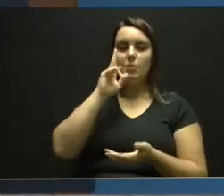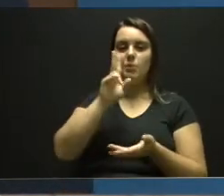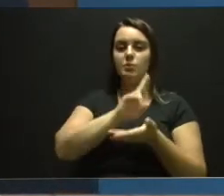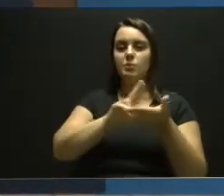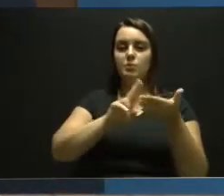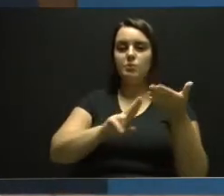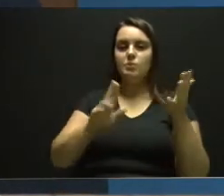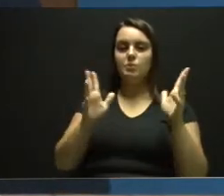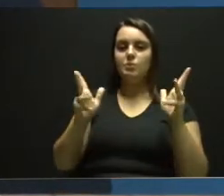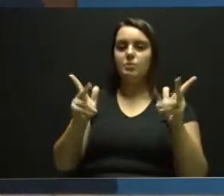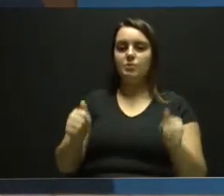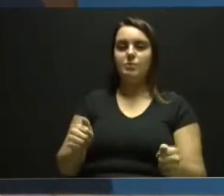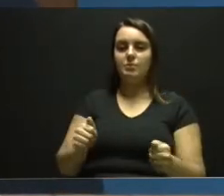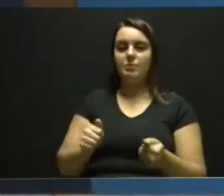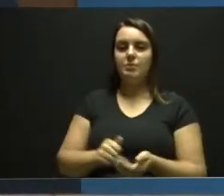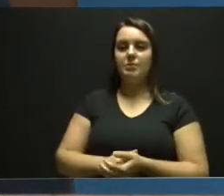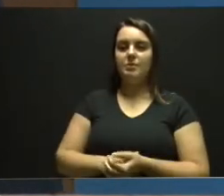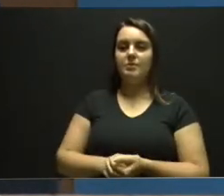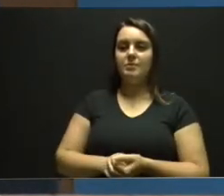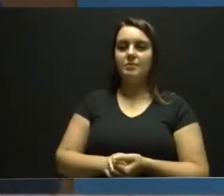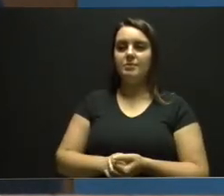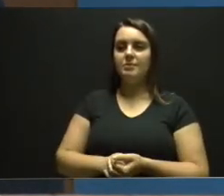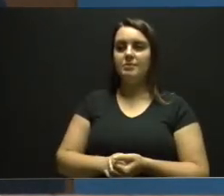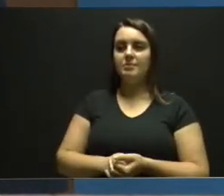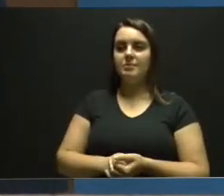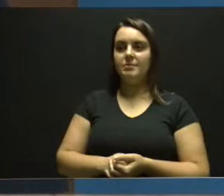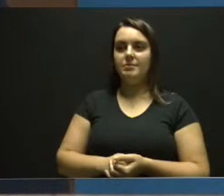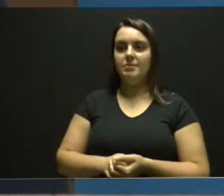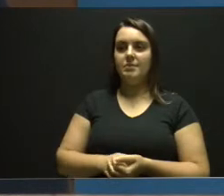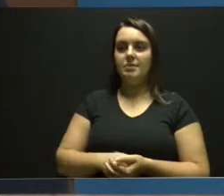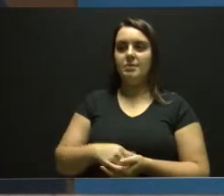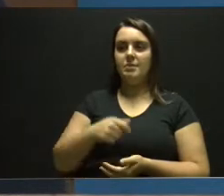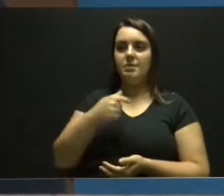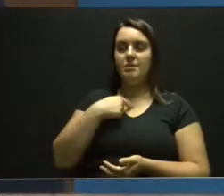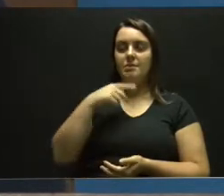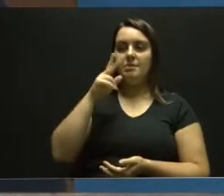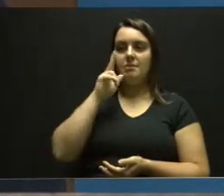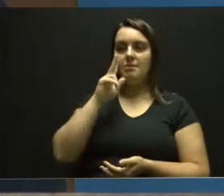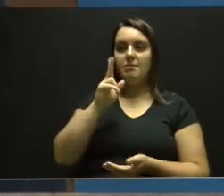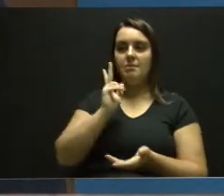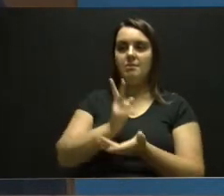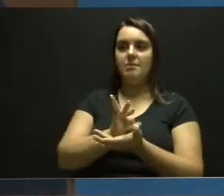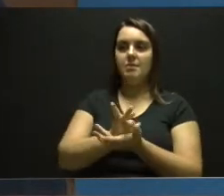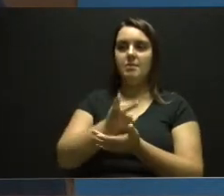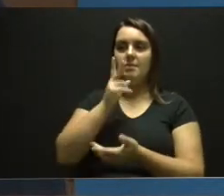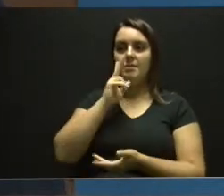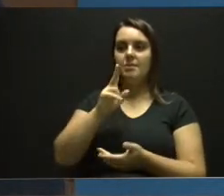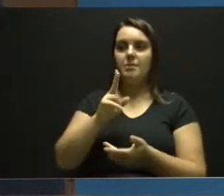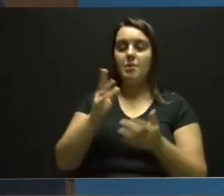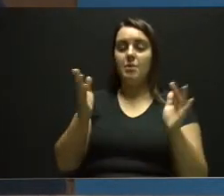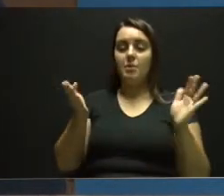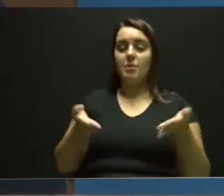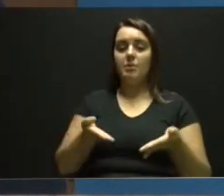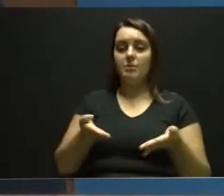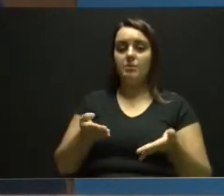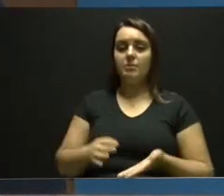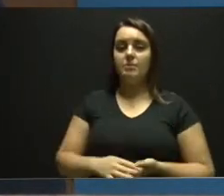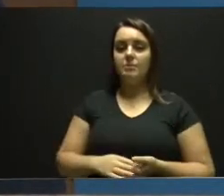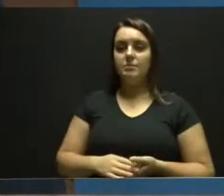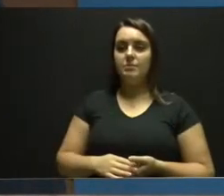também são freqüentados direto da câmera mas eu estou sempre acompanhando eu queria nessa homenagem é